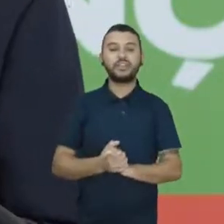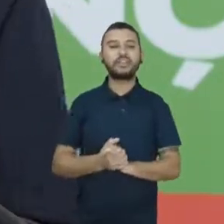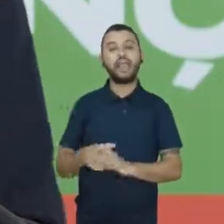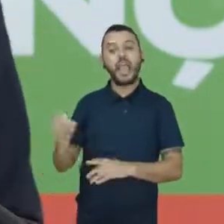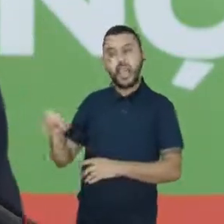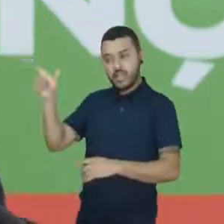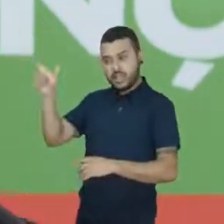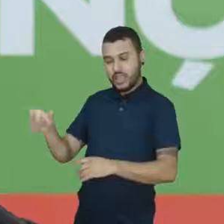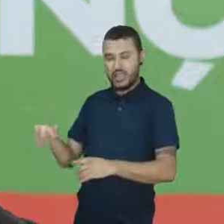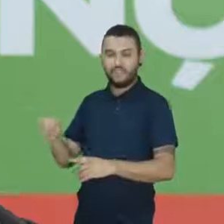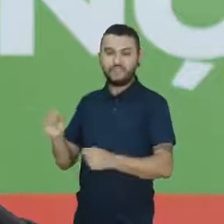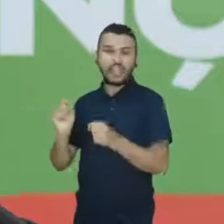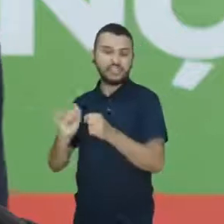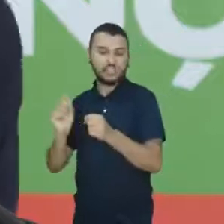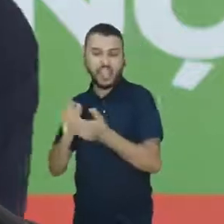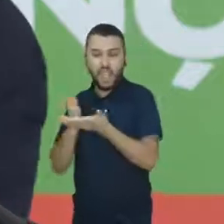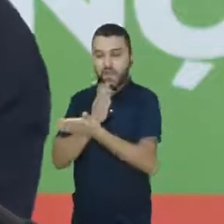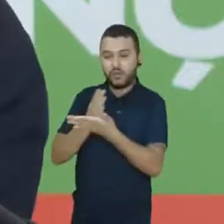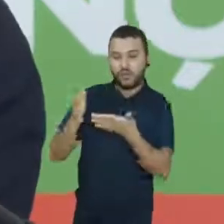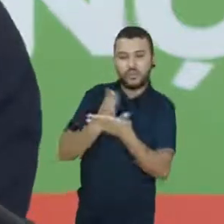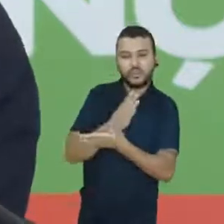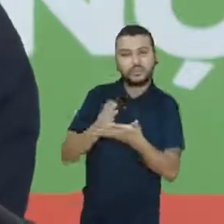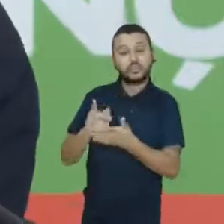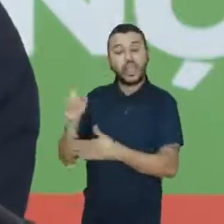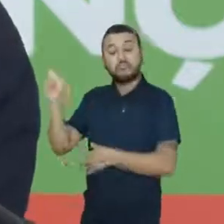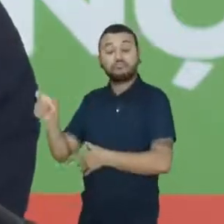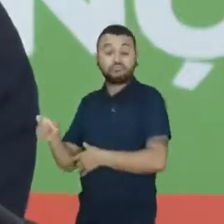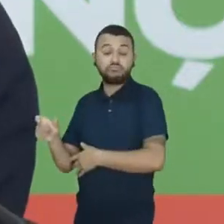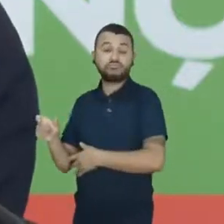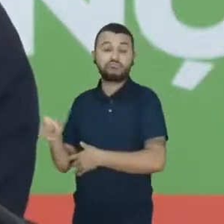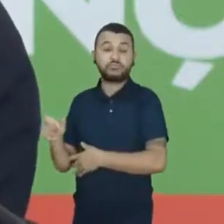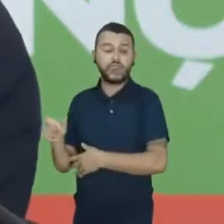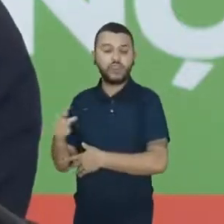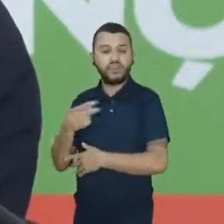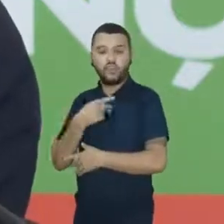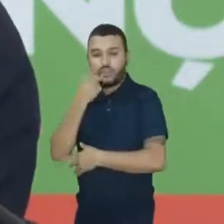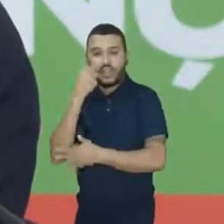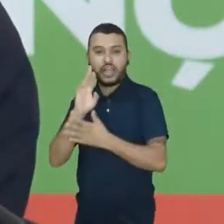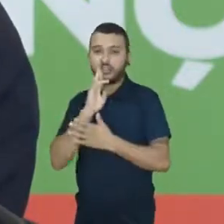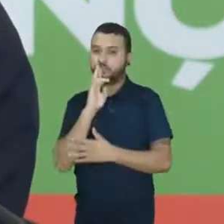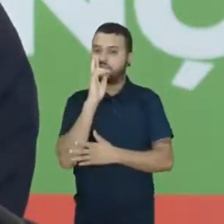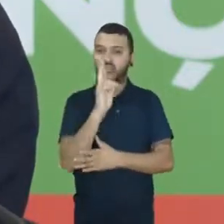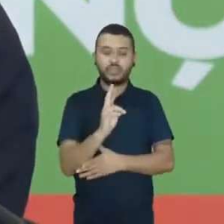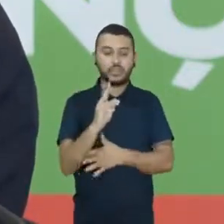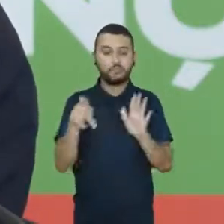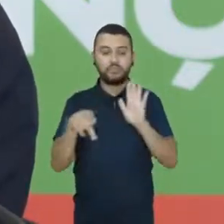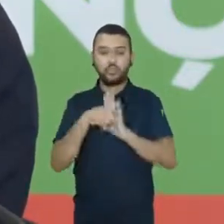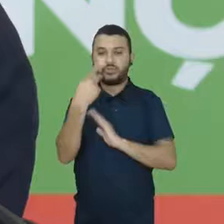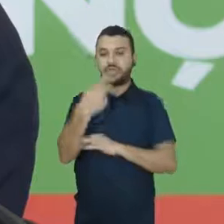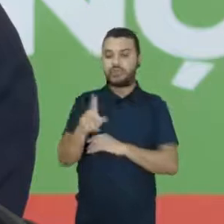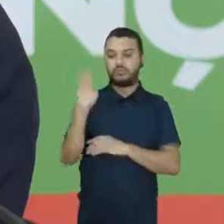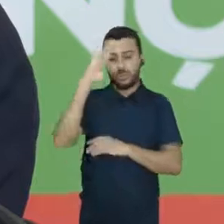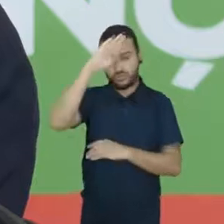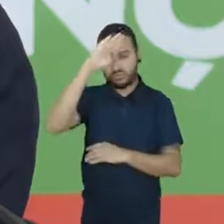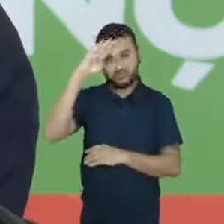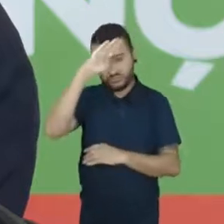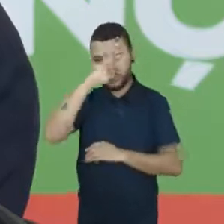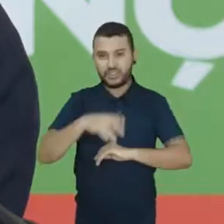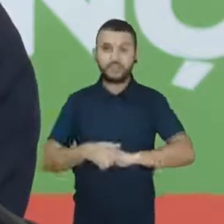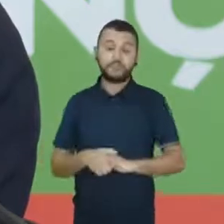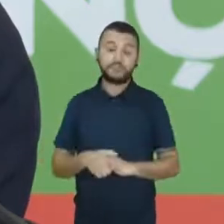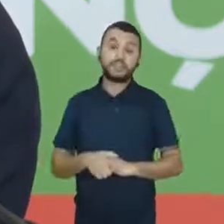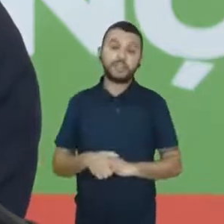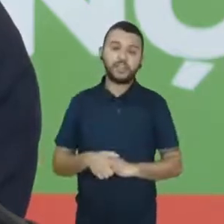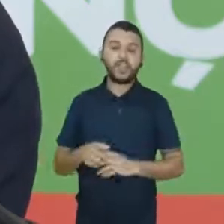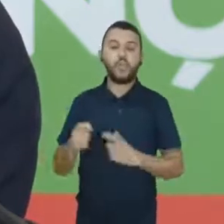E, sinceramente, Simone, eu não vou responder o jogo rasteiro do Bolsonaro. Eu não estou preocupado em